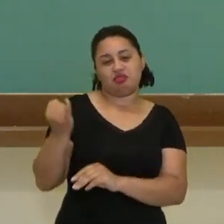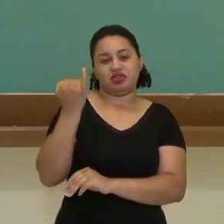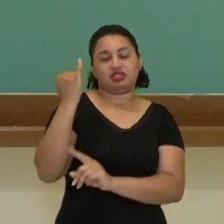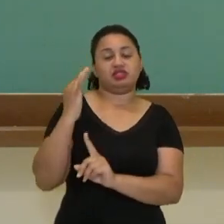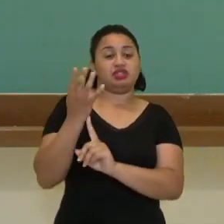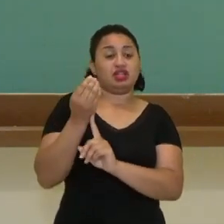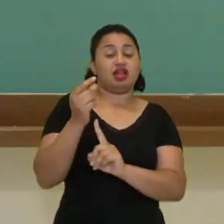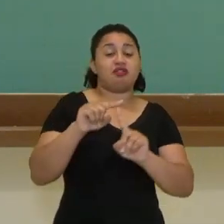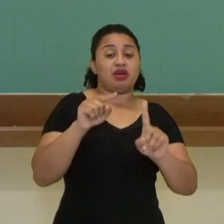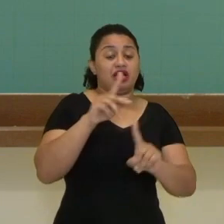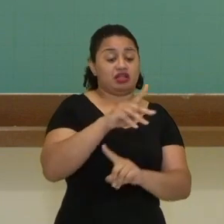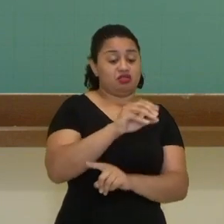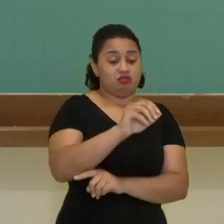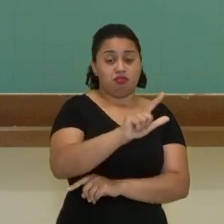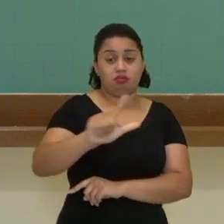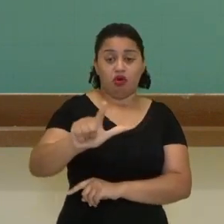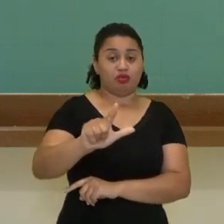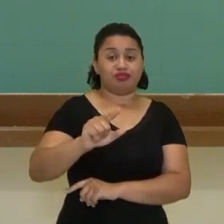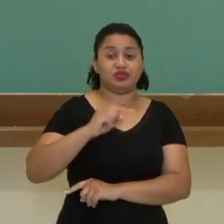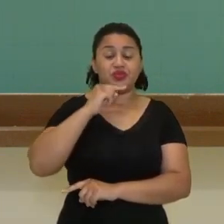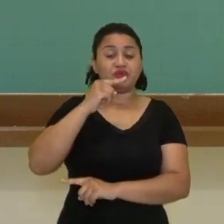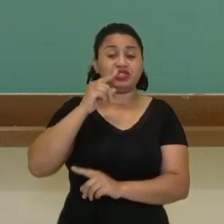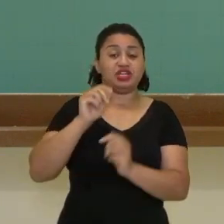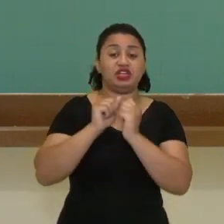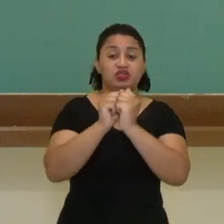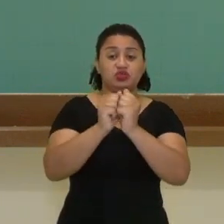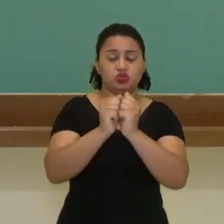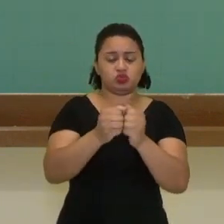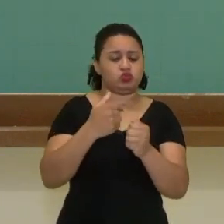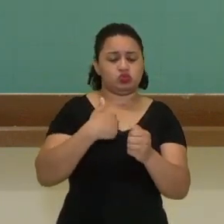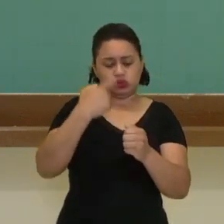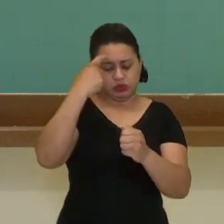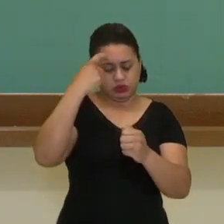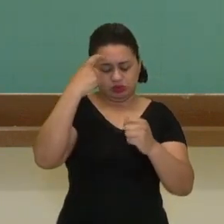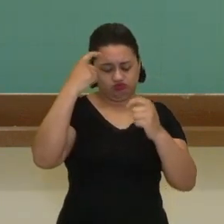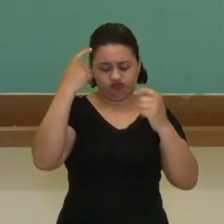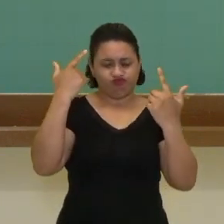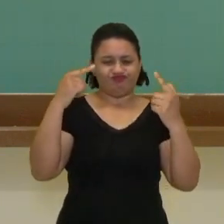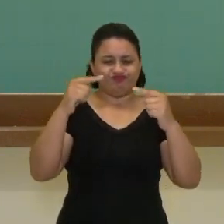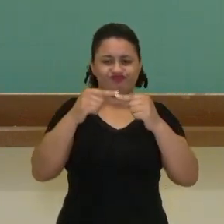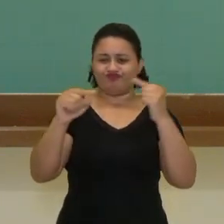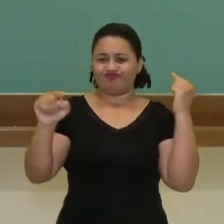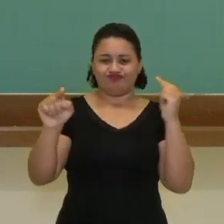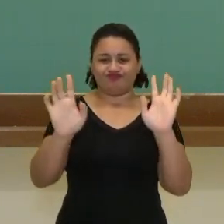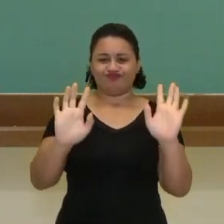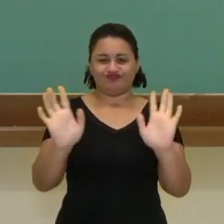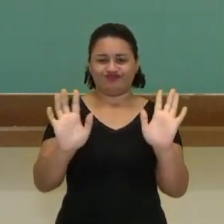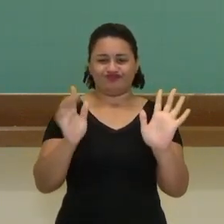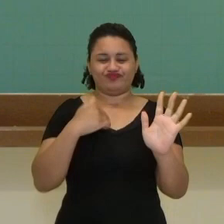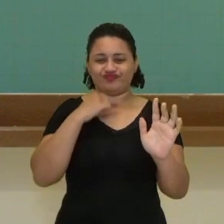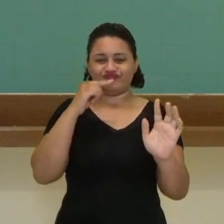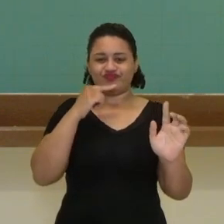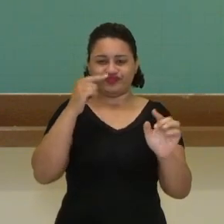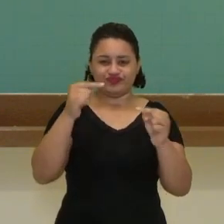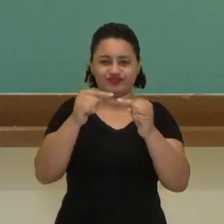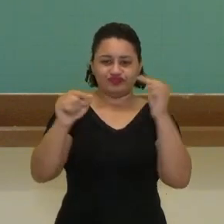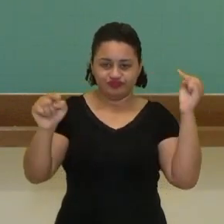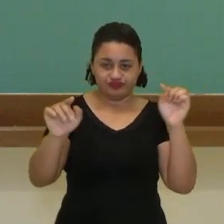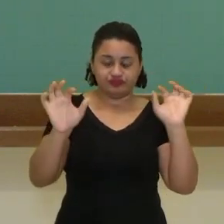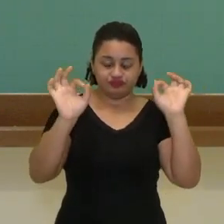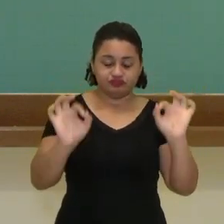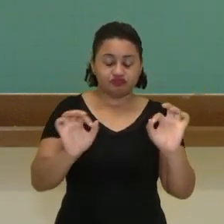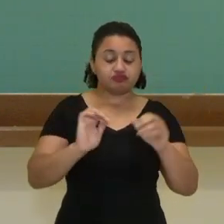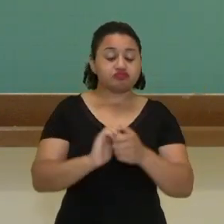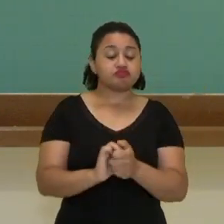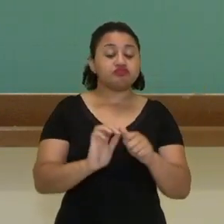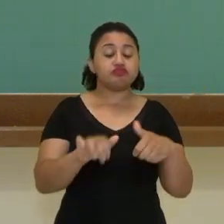estava acompanhando o ritmo. Paul Gauguin não tinha a mesma mentalidade, não estava sincronizado, não estava entrosado com o Vincent. Né?